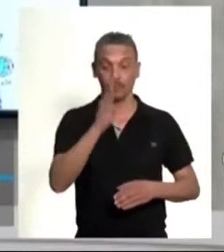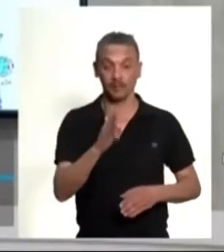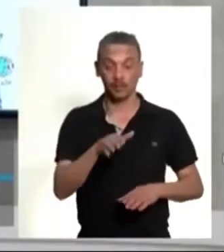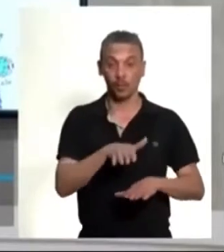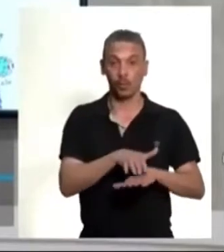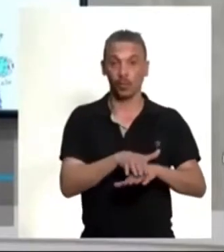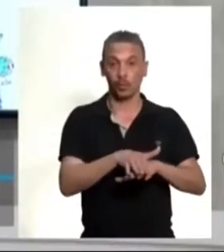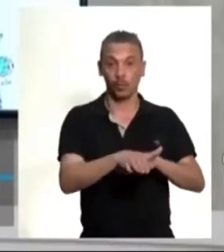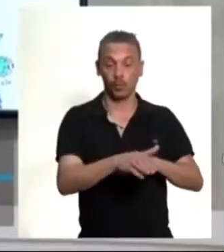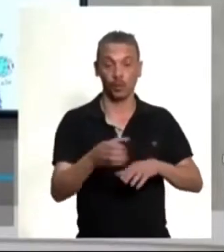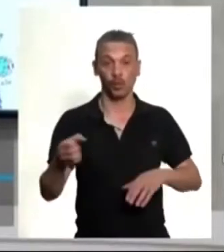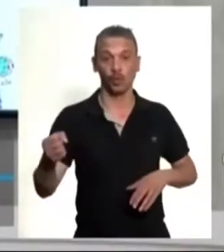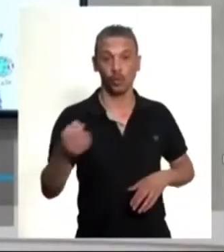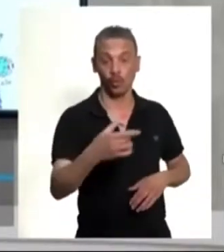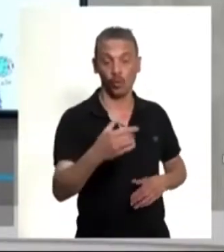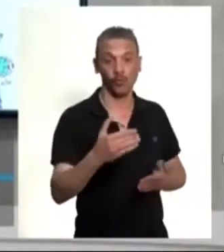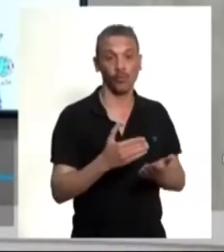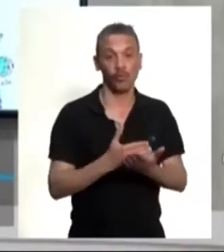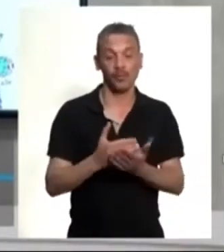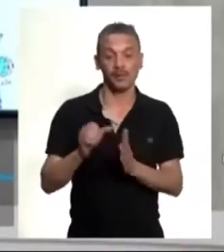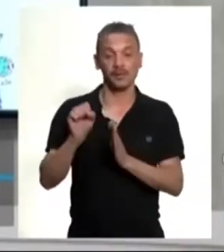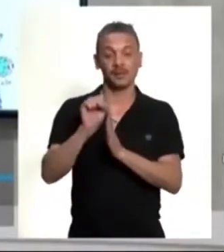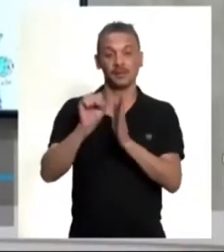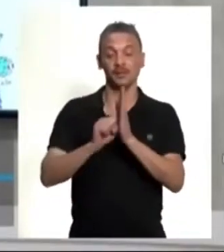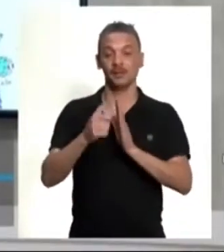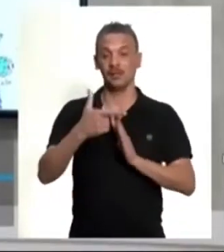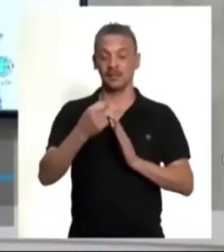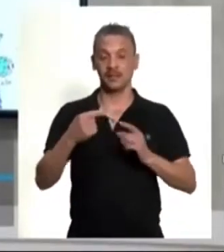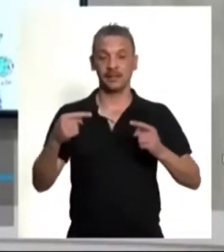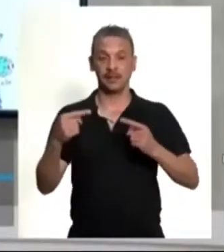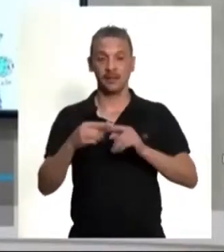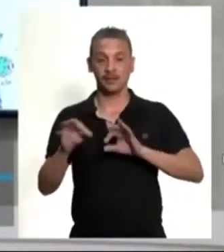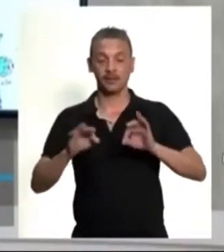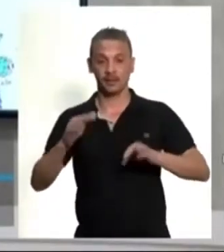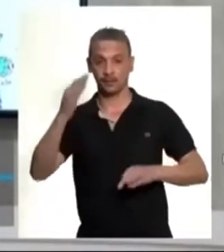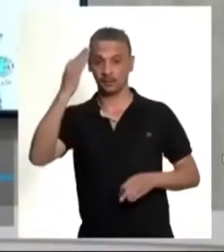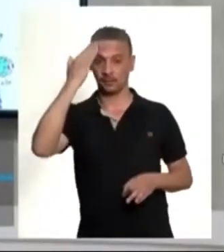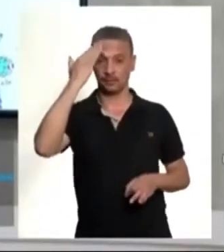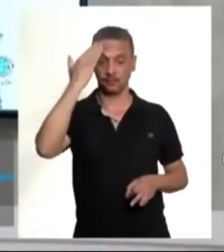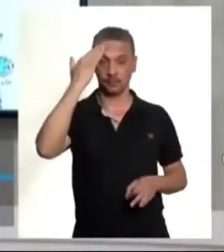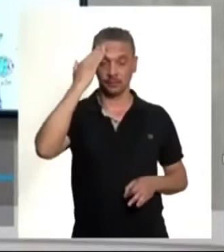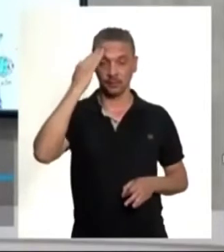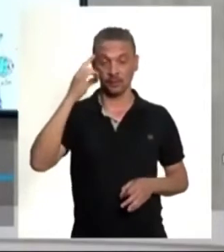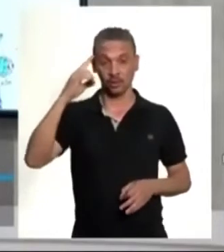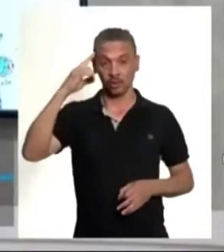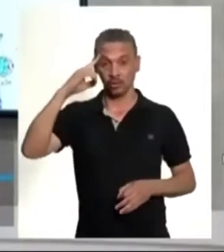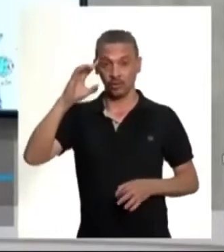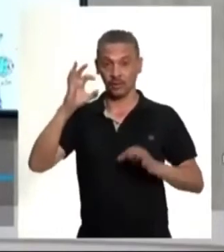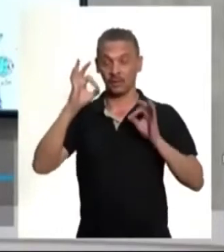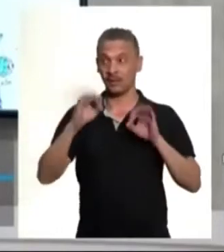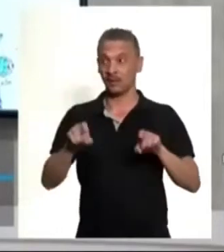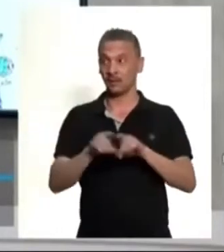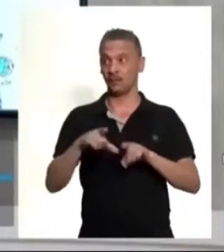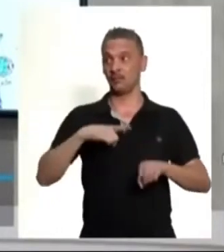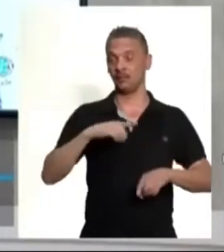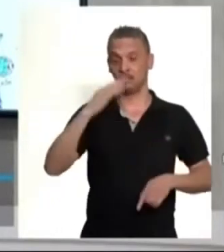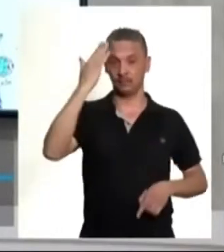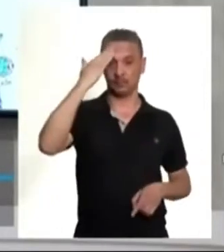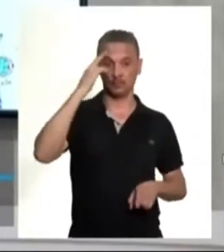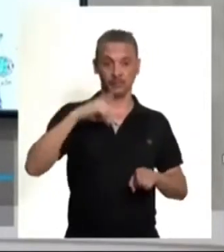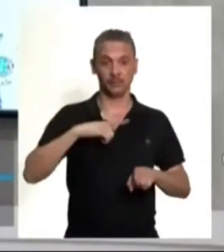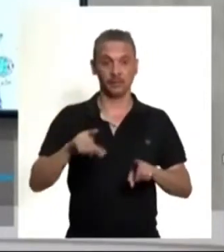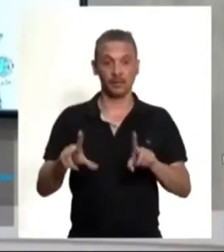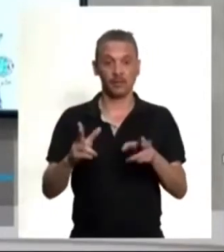recente, que acontece em meados do século XX. E, gente, não tem uma data específica. Por isso eu disse